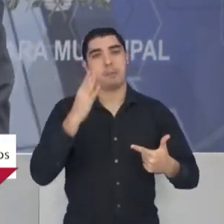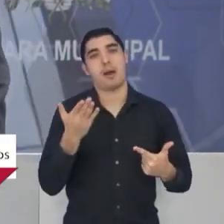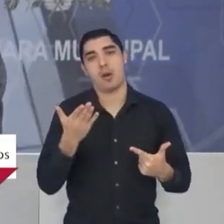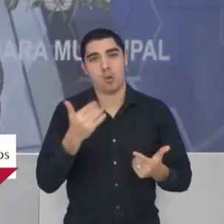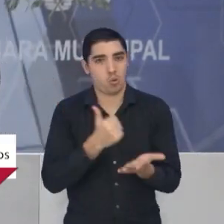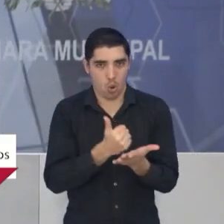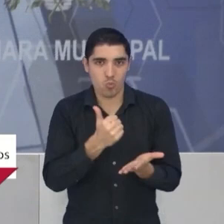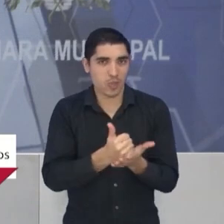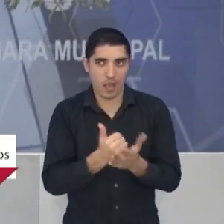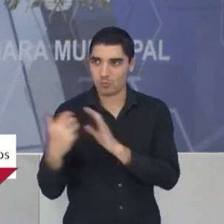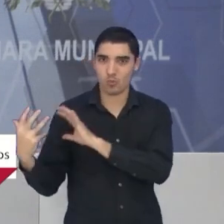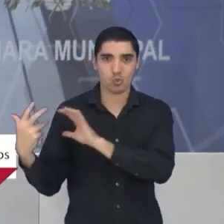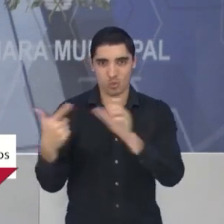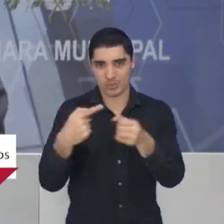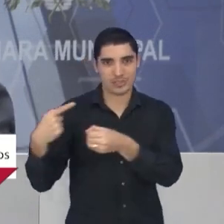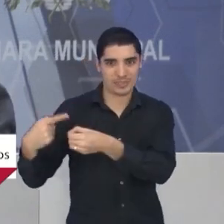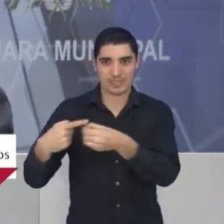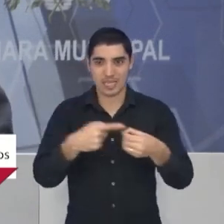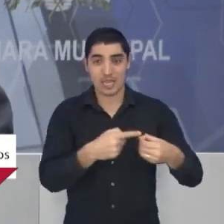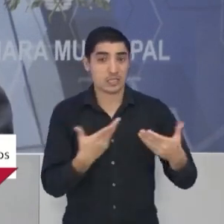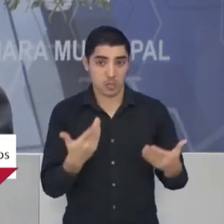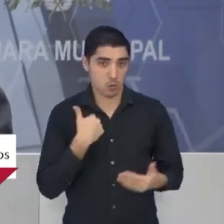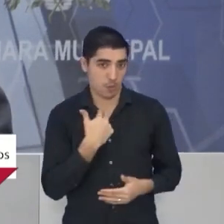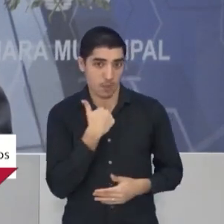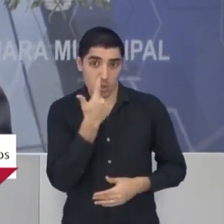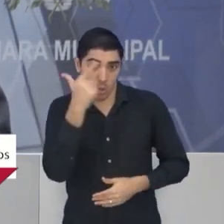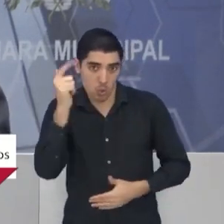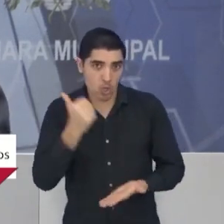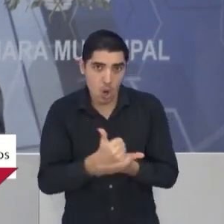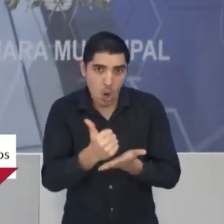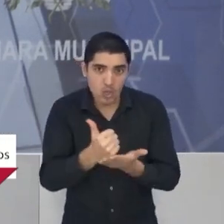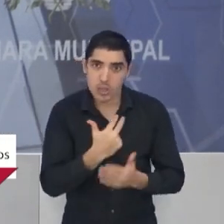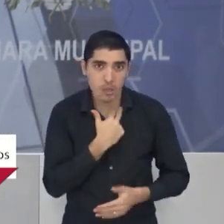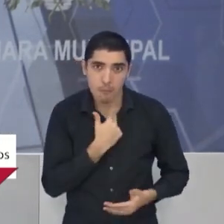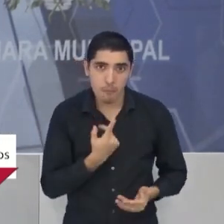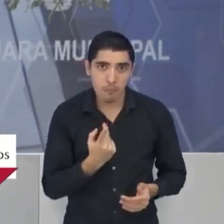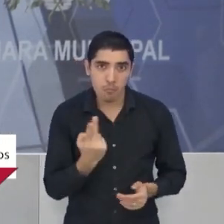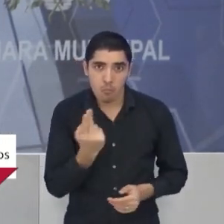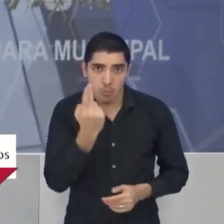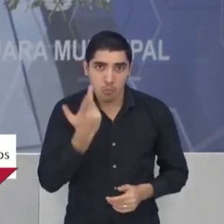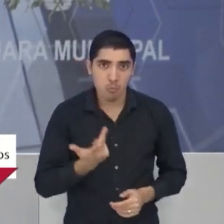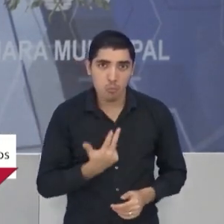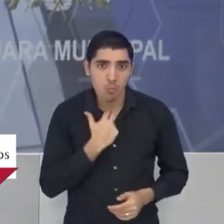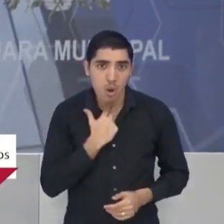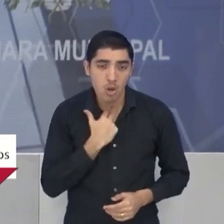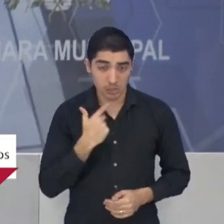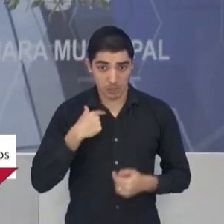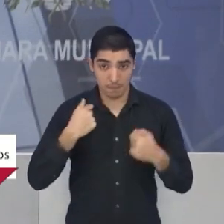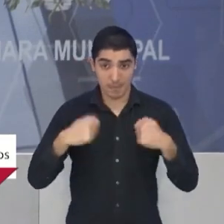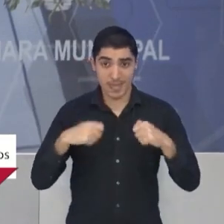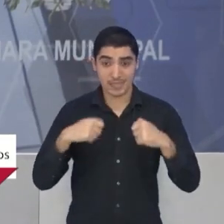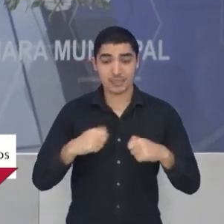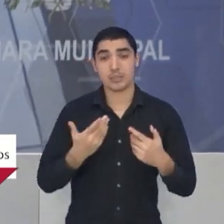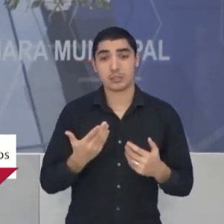dos Municípios em geral eu não vou poder contratar vou ter que fazer uma emergência